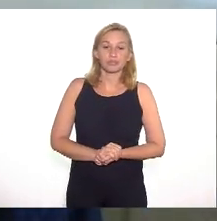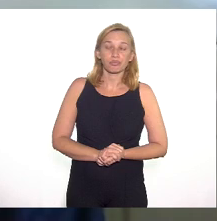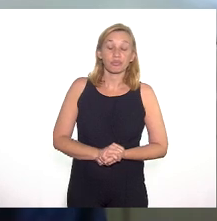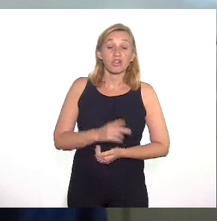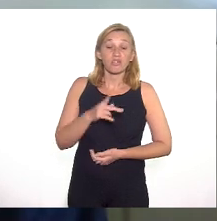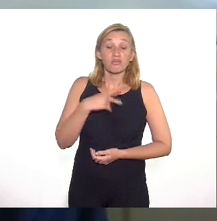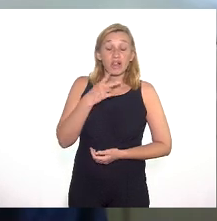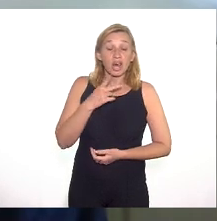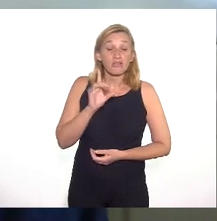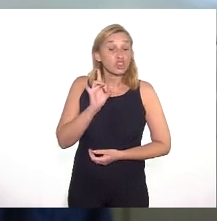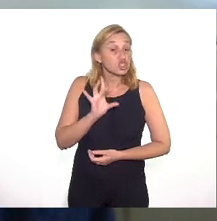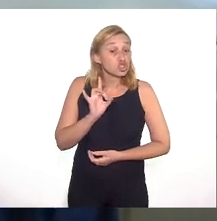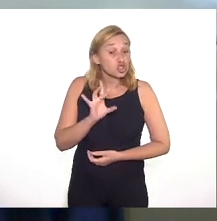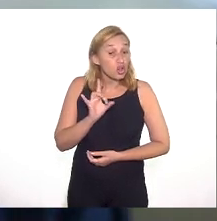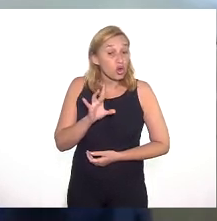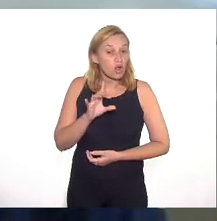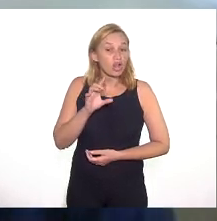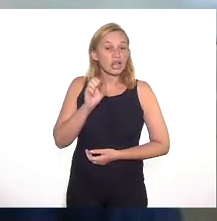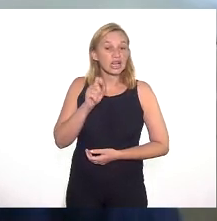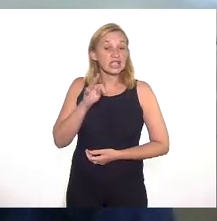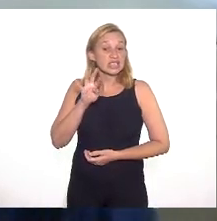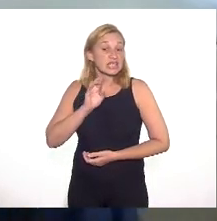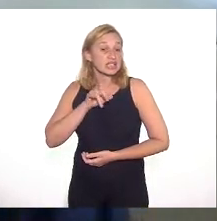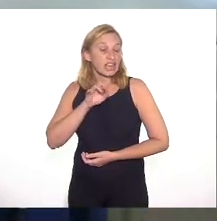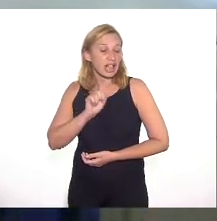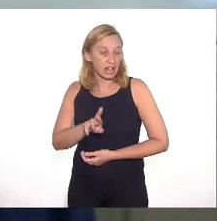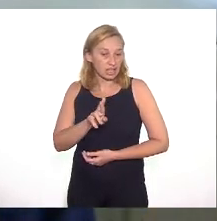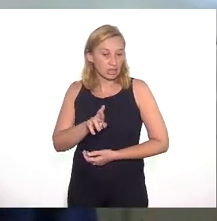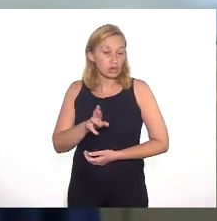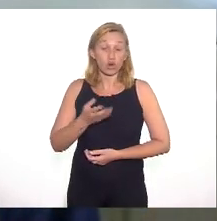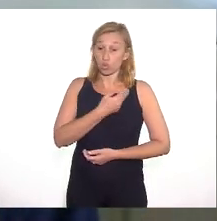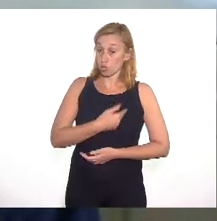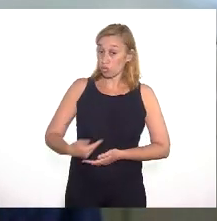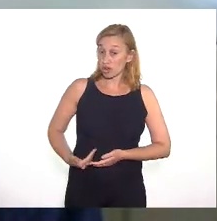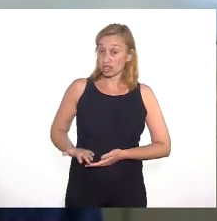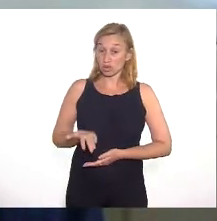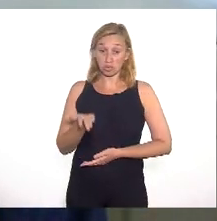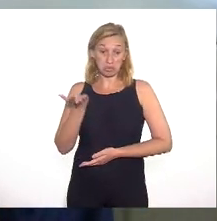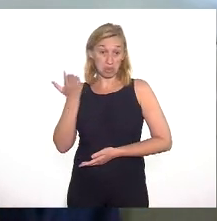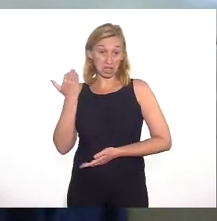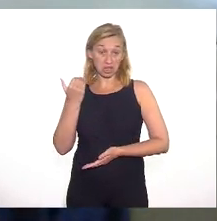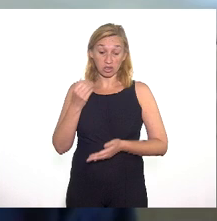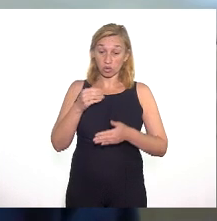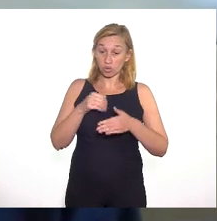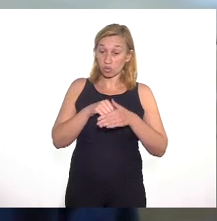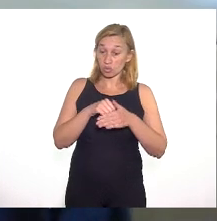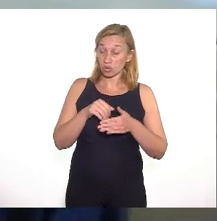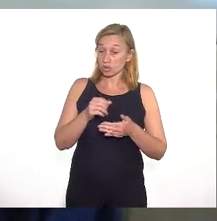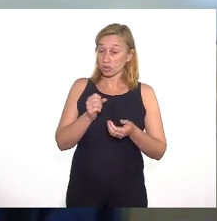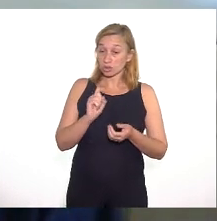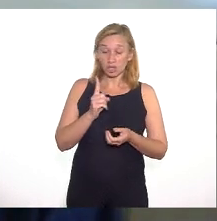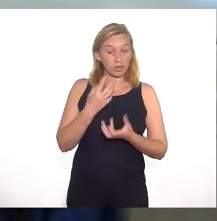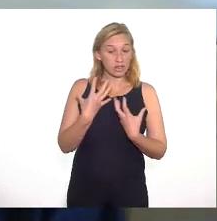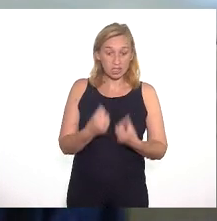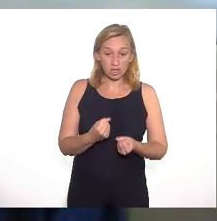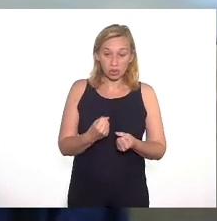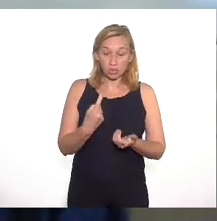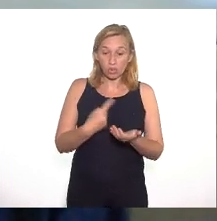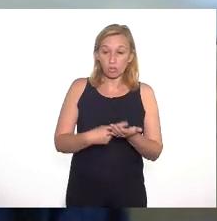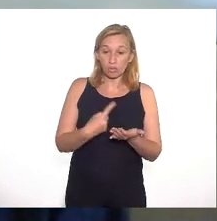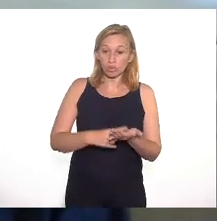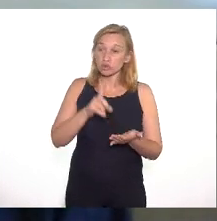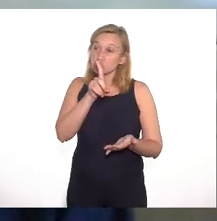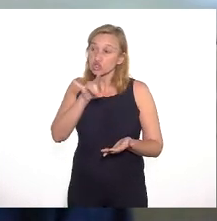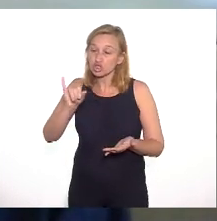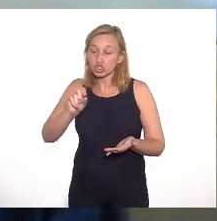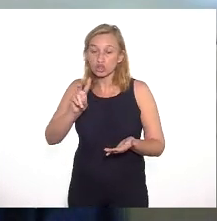Visava somente licitar. O governador, na época, vetou e, com compromisso no dia do veto,